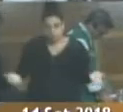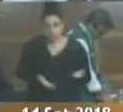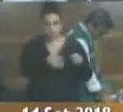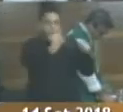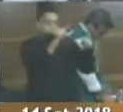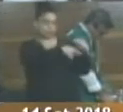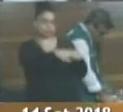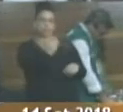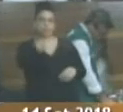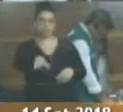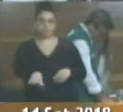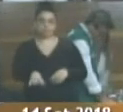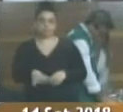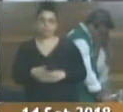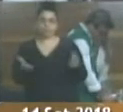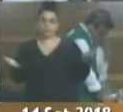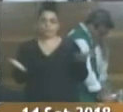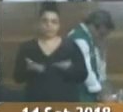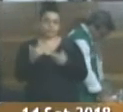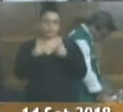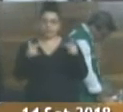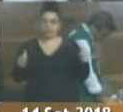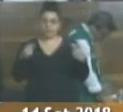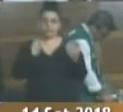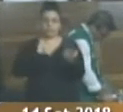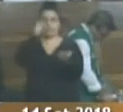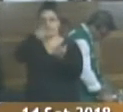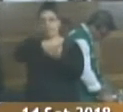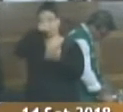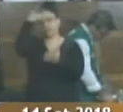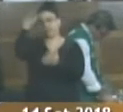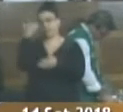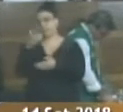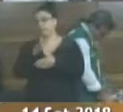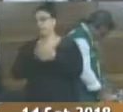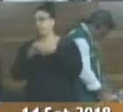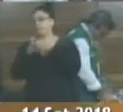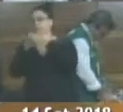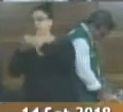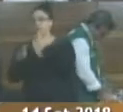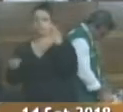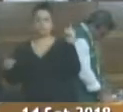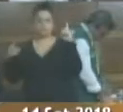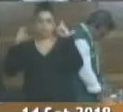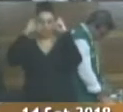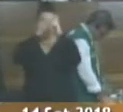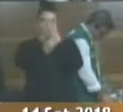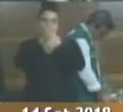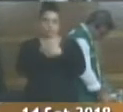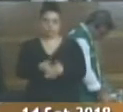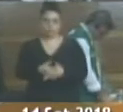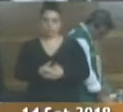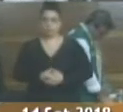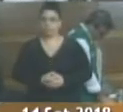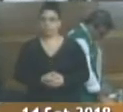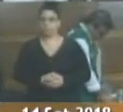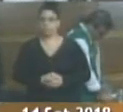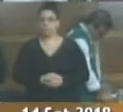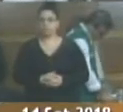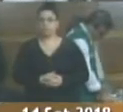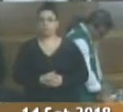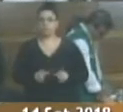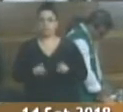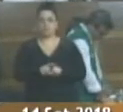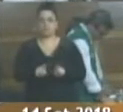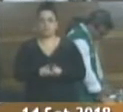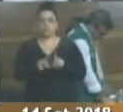não tem mais. Tem que pagar para alguém para poder ir, é uma dificuldade total. E a questão do